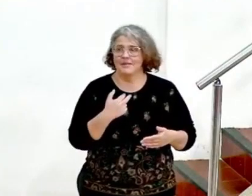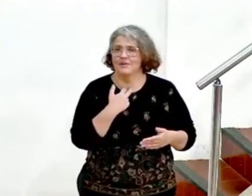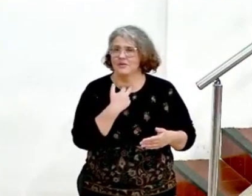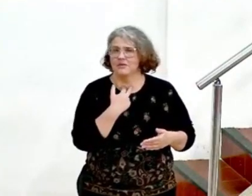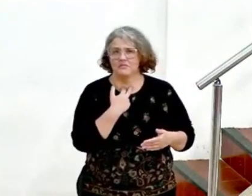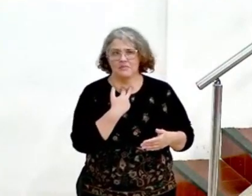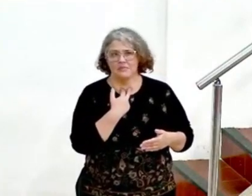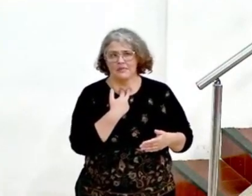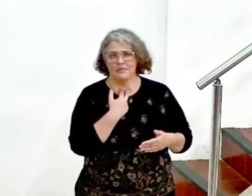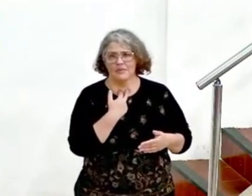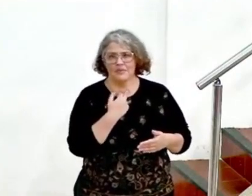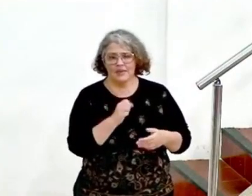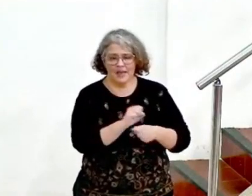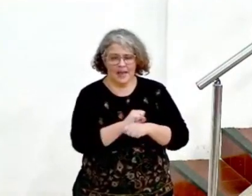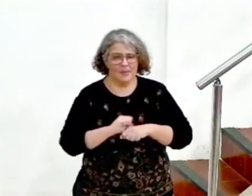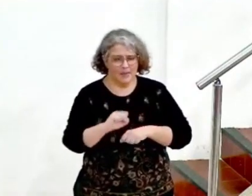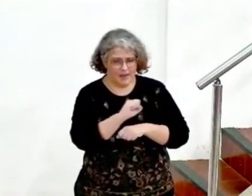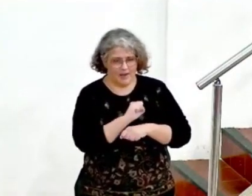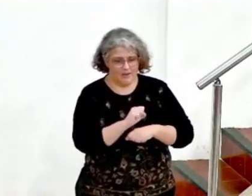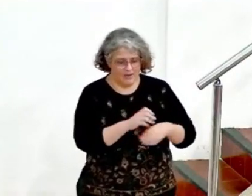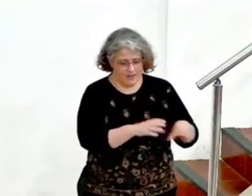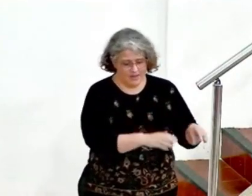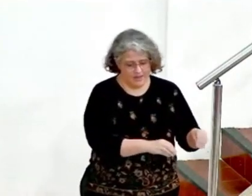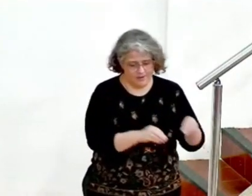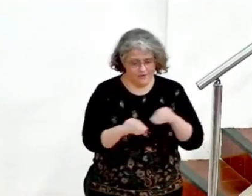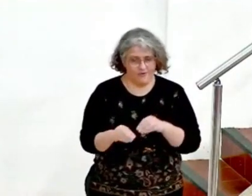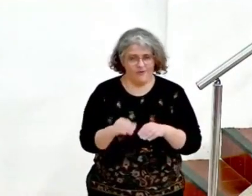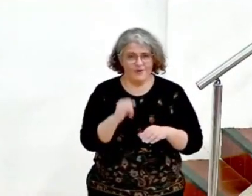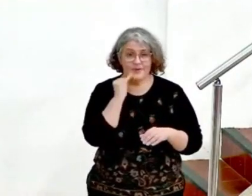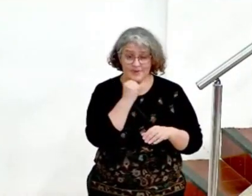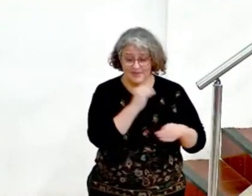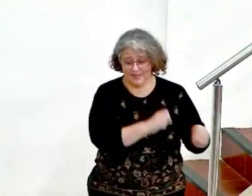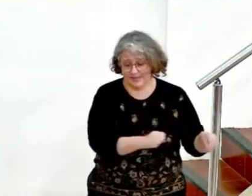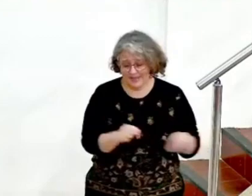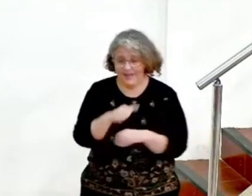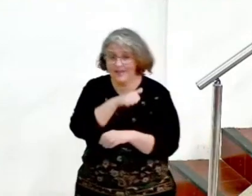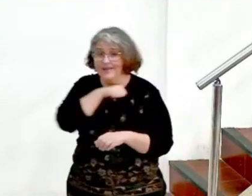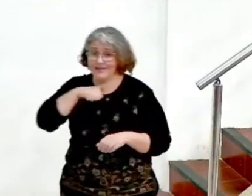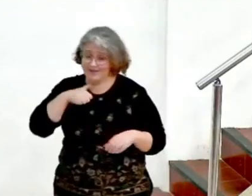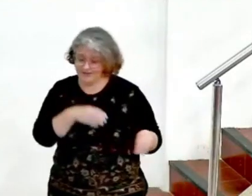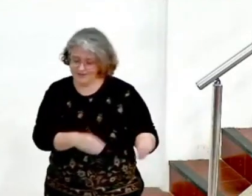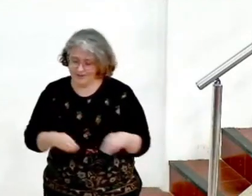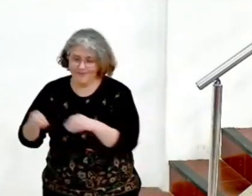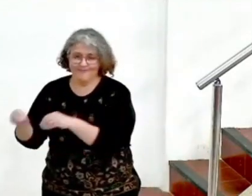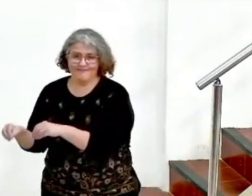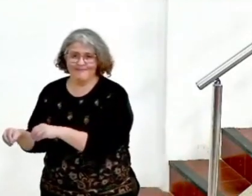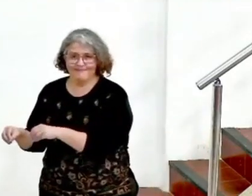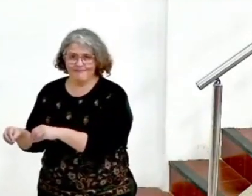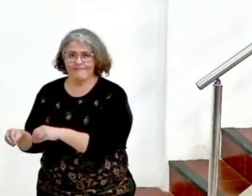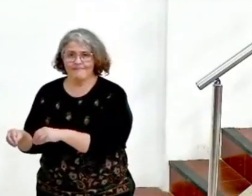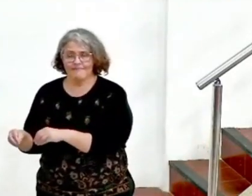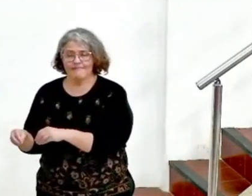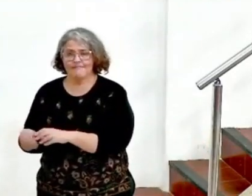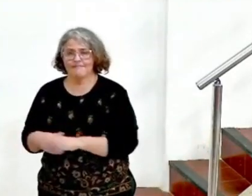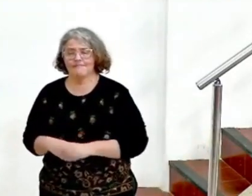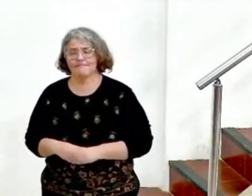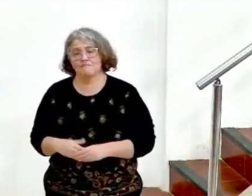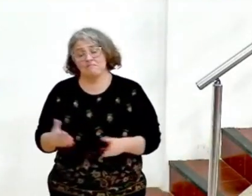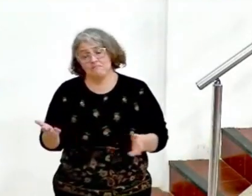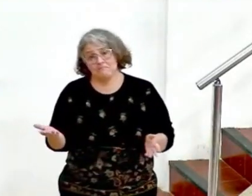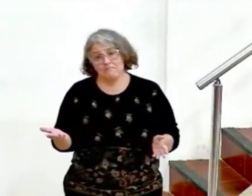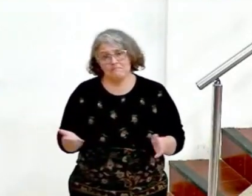sacrificado na sequência do texto. Por que ele pôde confiar em Deus